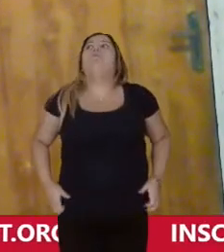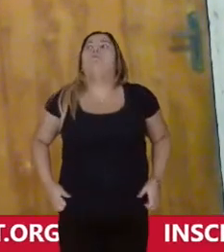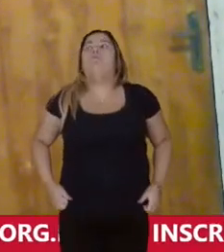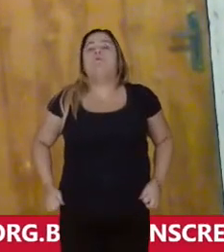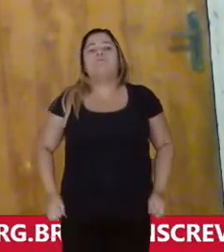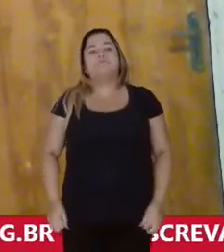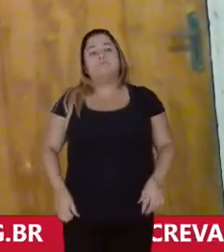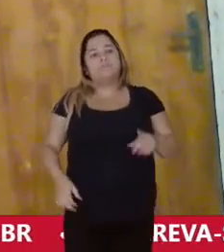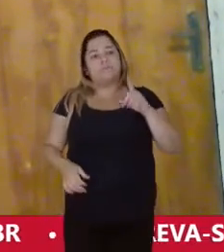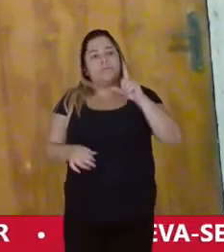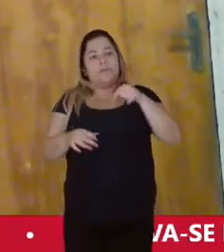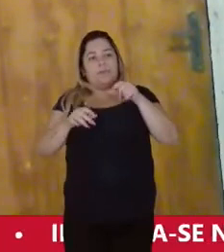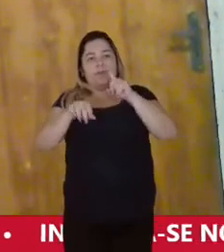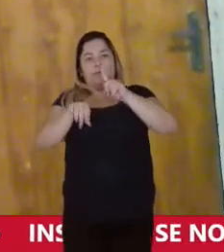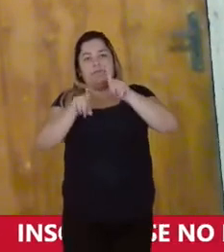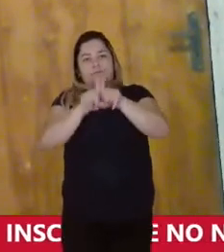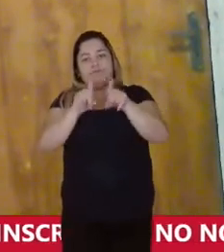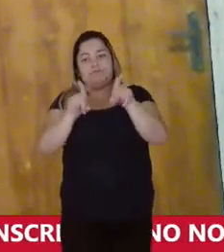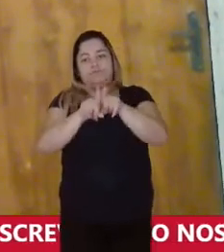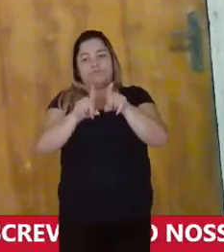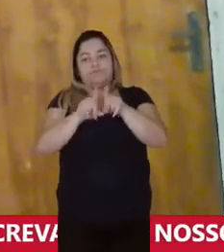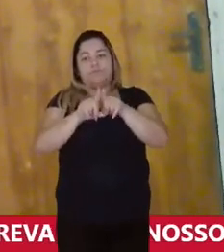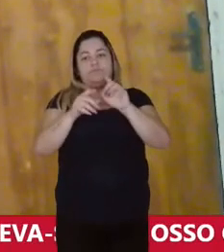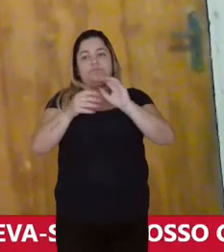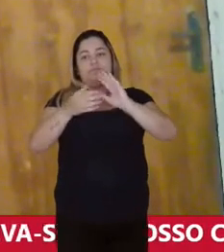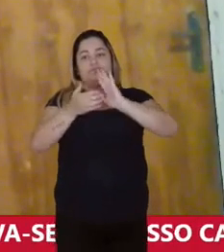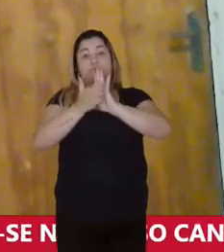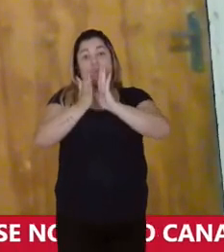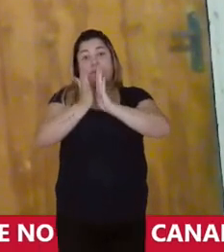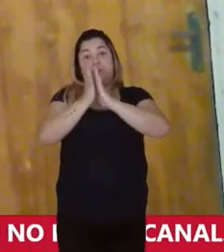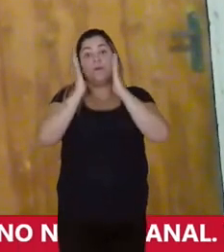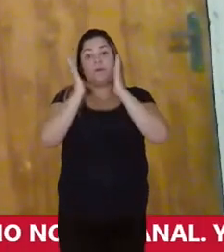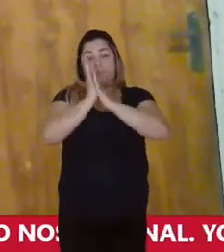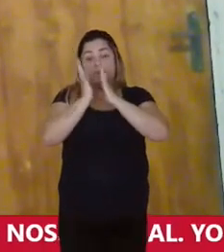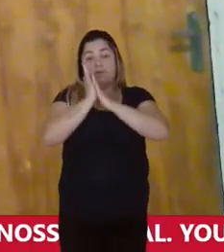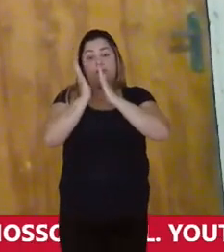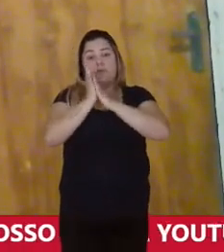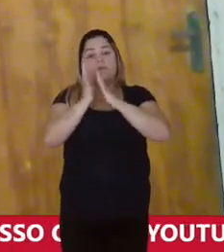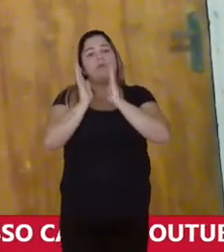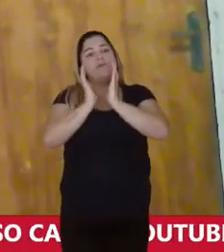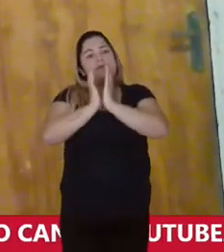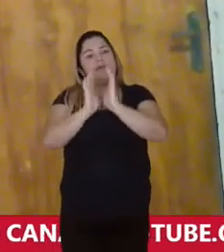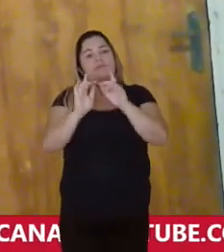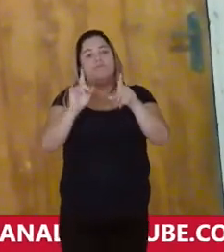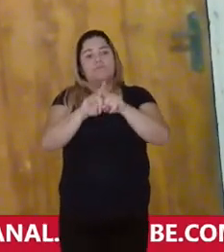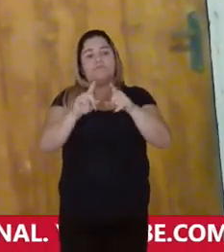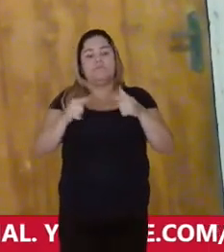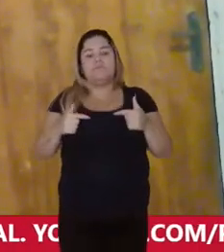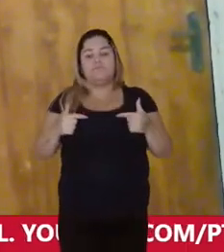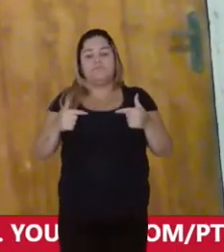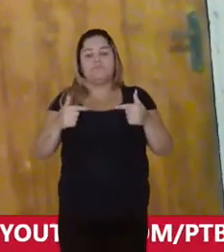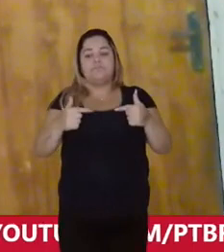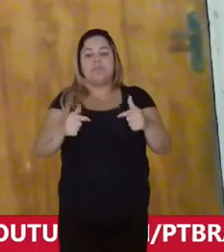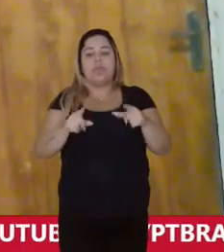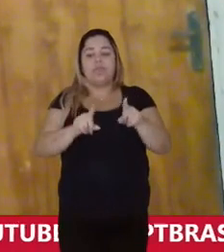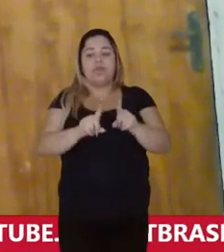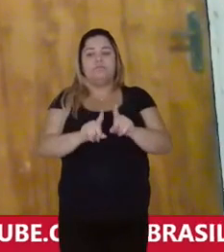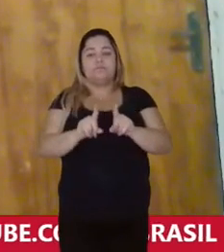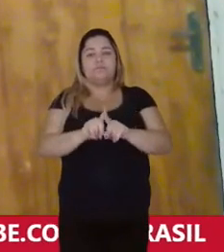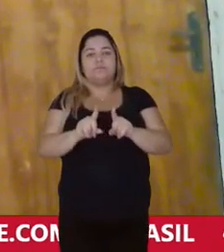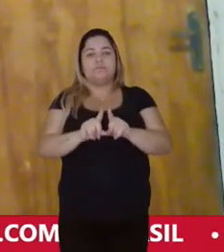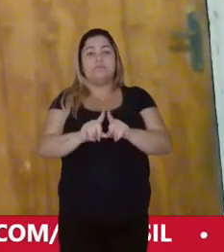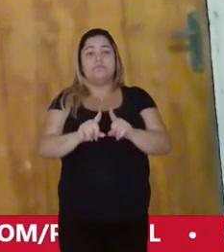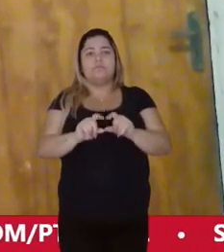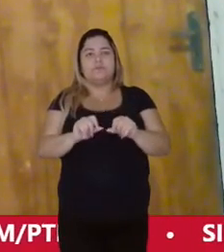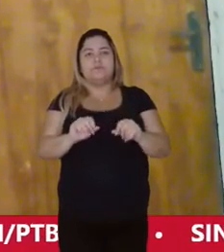é um momento de, não só de parabenizar o partido, né? Não só de reconhecer a luta que a gente constrói dentro dele, mas também